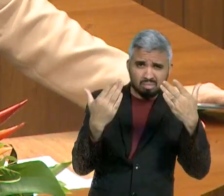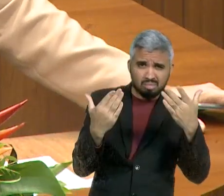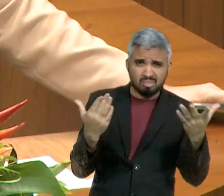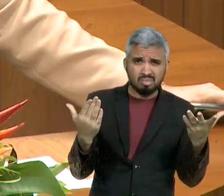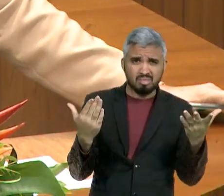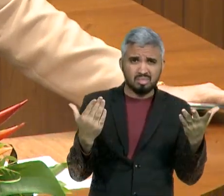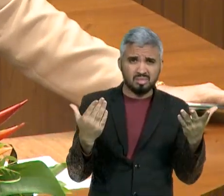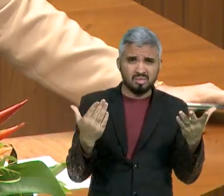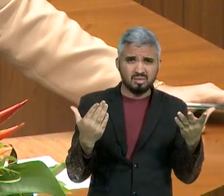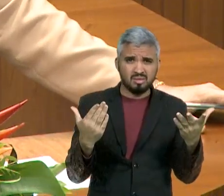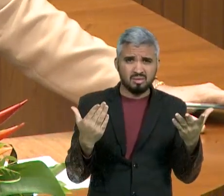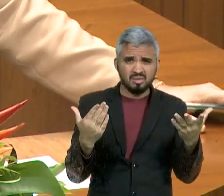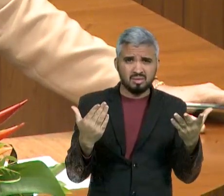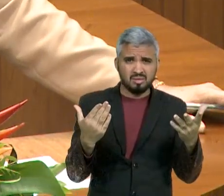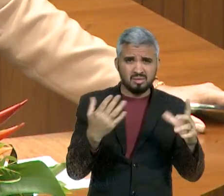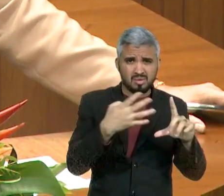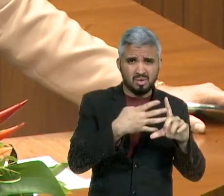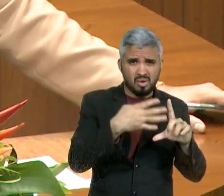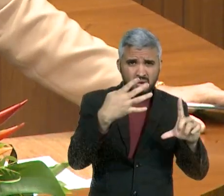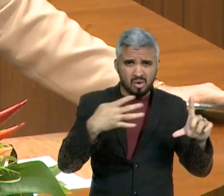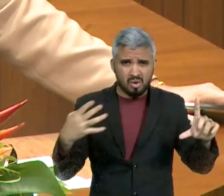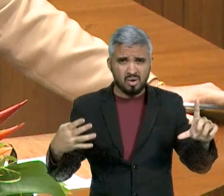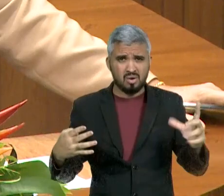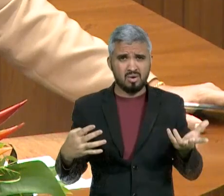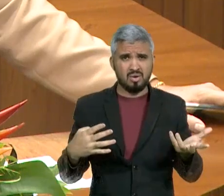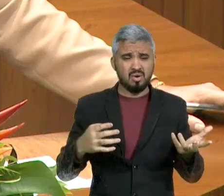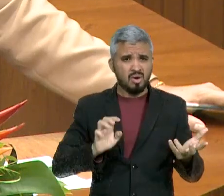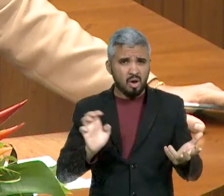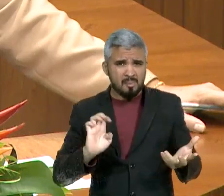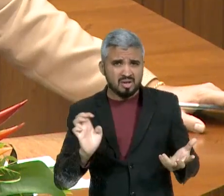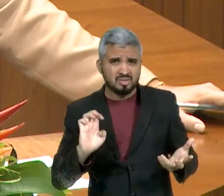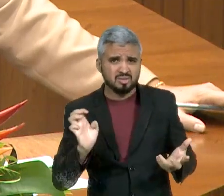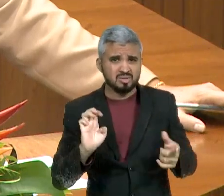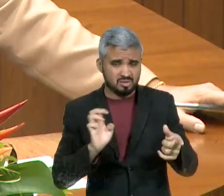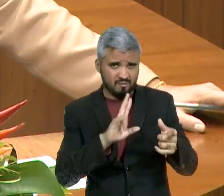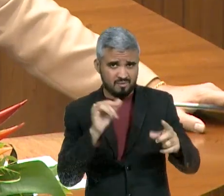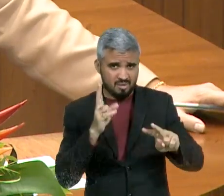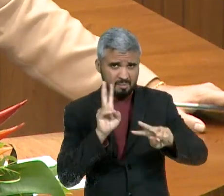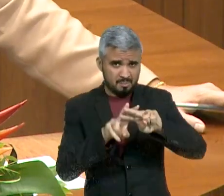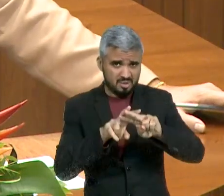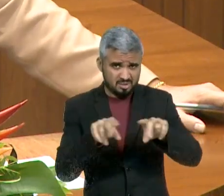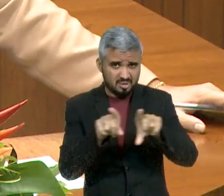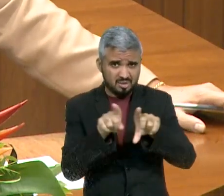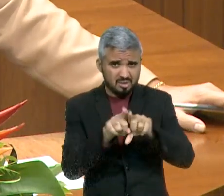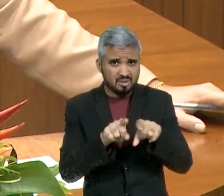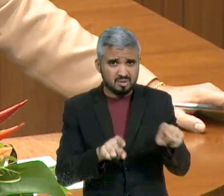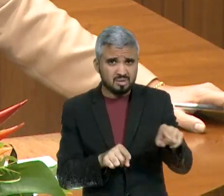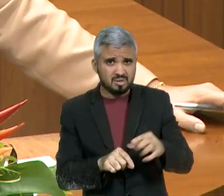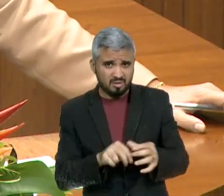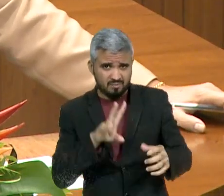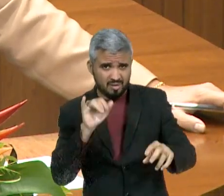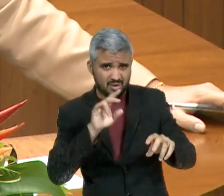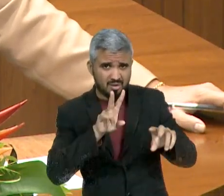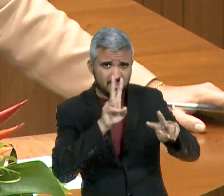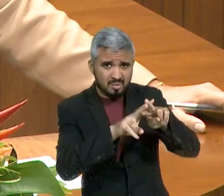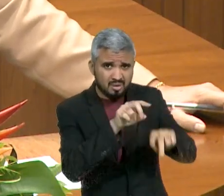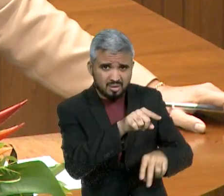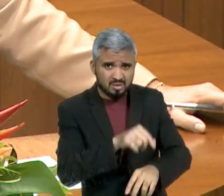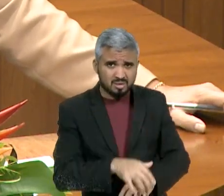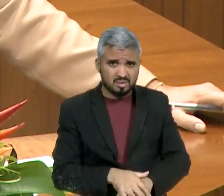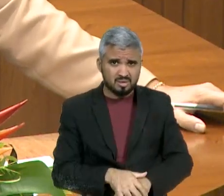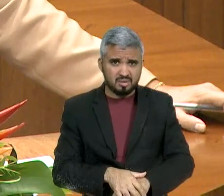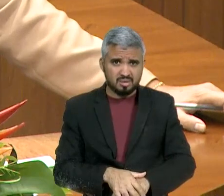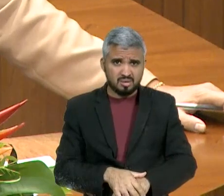aclamados e os homossexuais estariam indo para a prisão como querem que o pastor esteja por uma